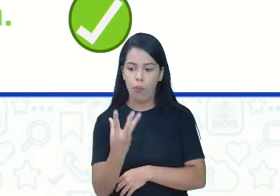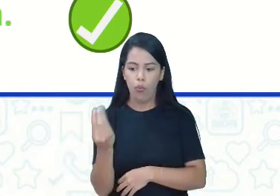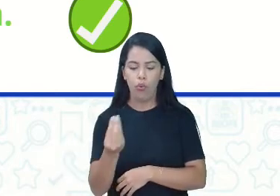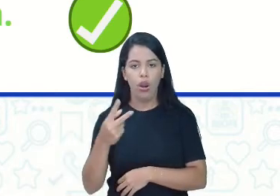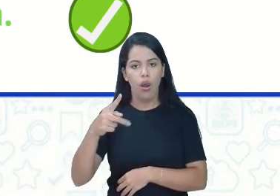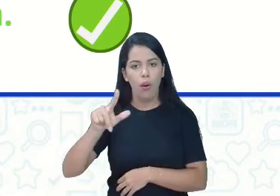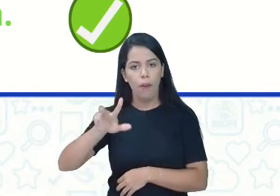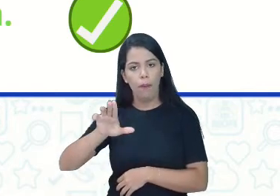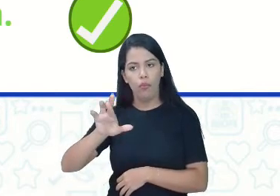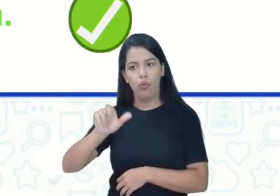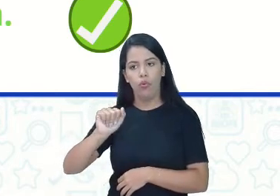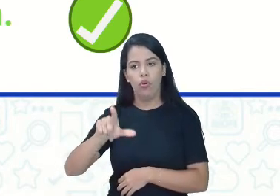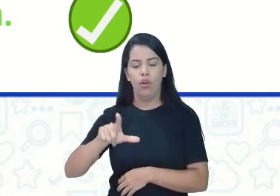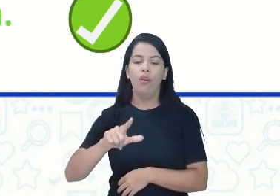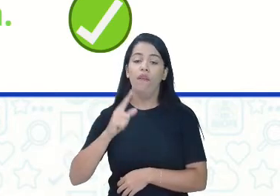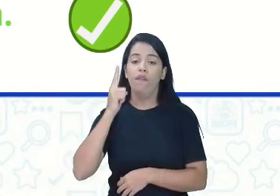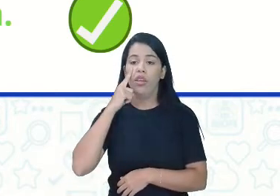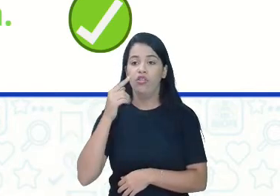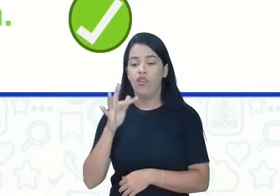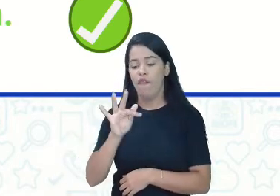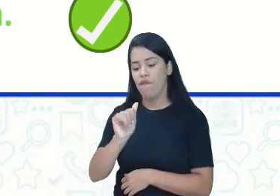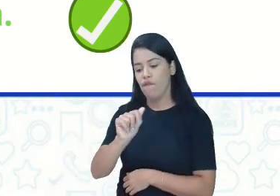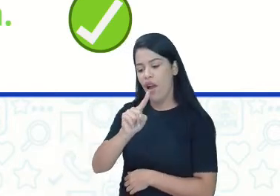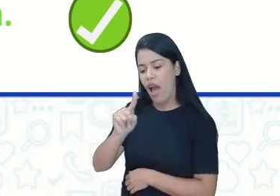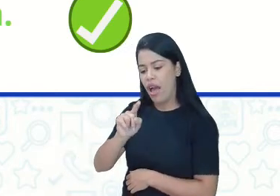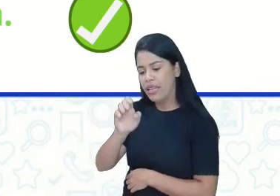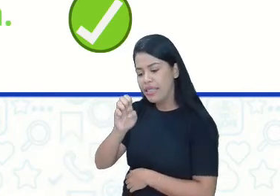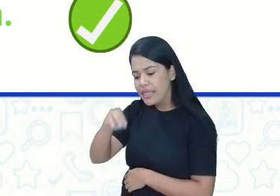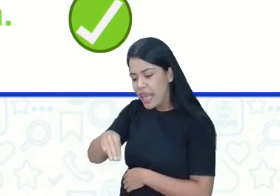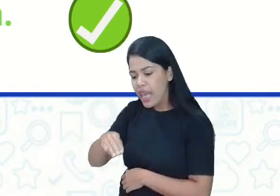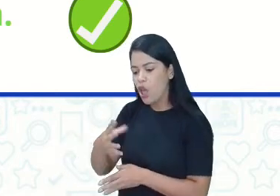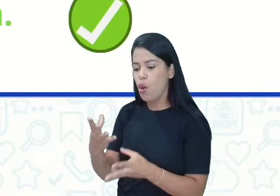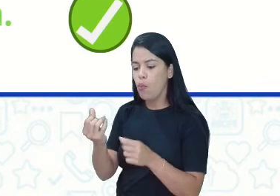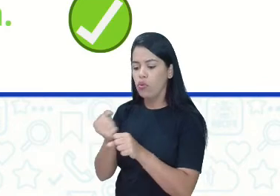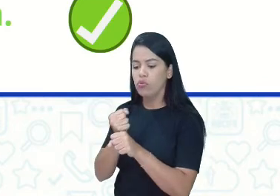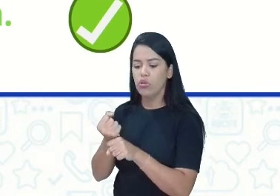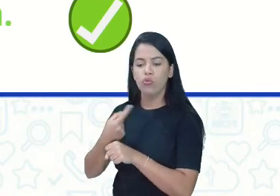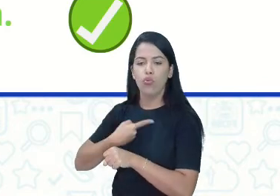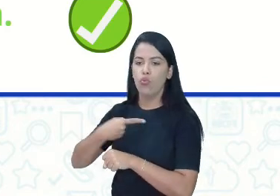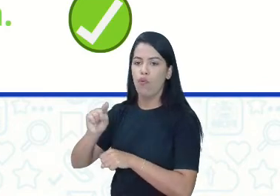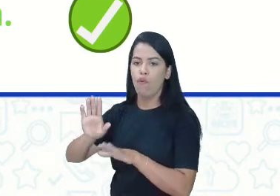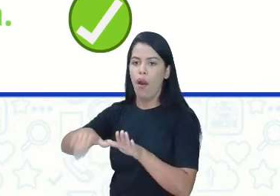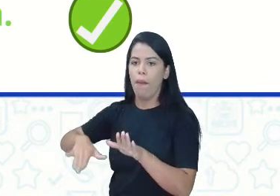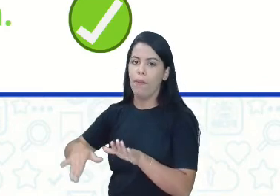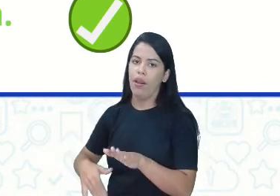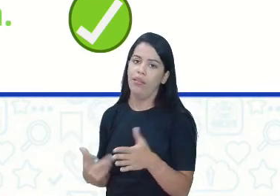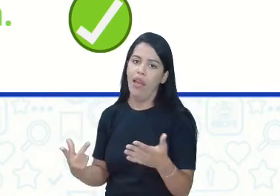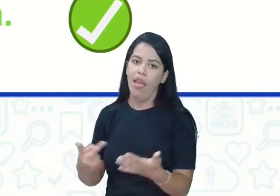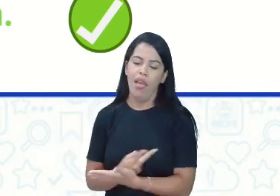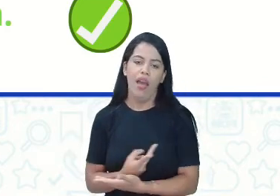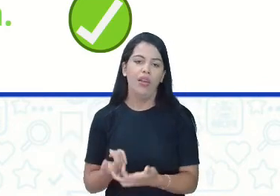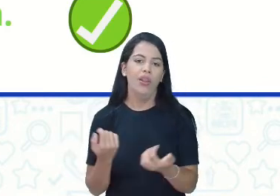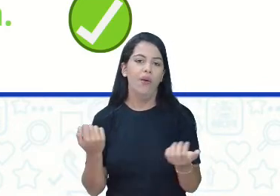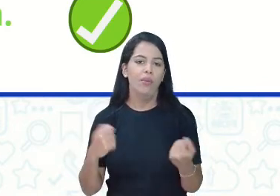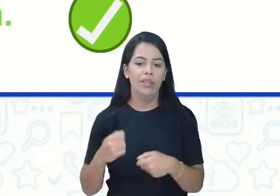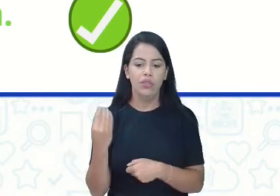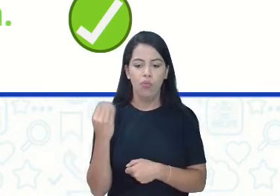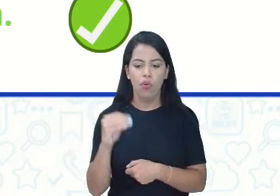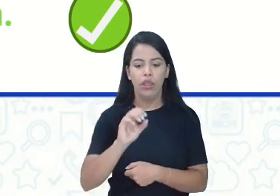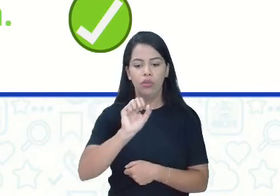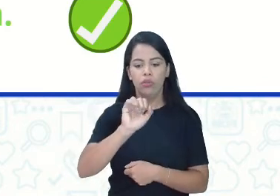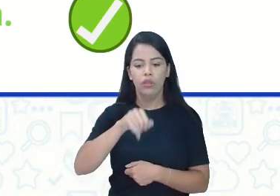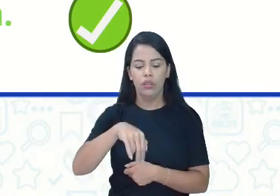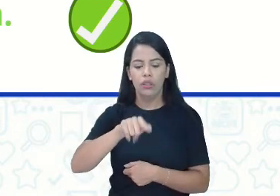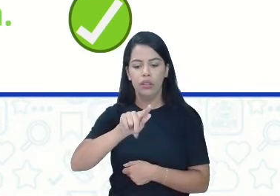que não vou à praia. Esse é um emprego equivocado do verbo fazer, tá certo? Eu preciso colocar ele no singular, assim